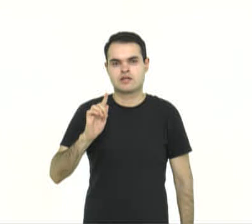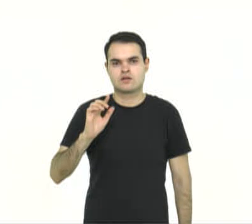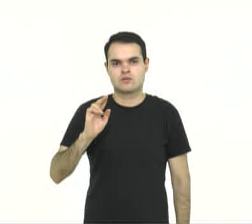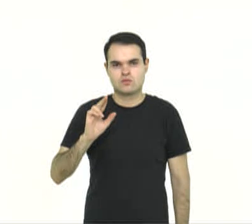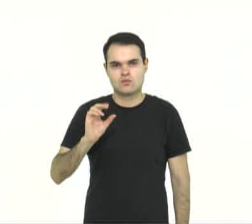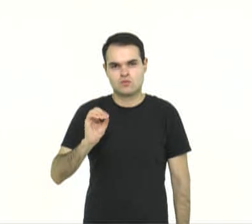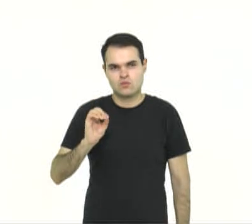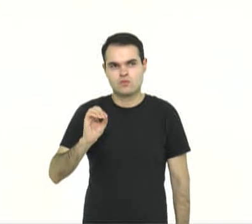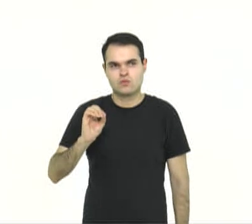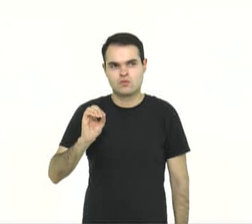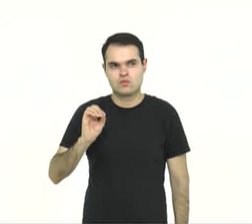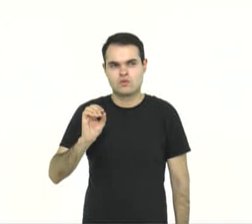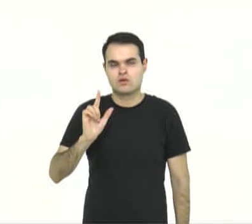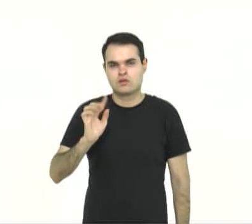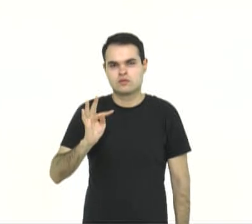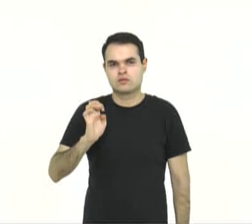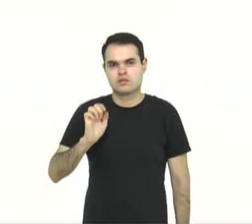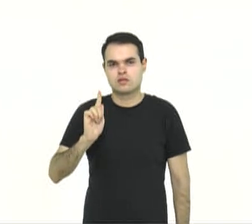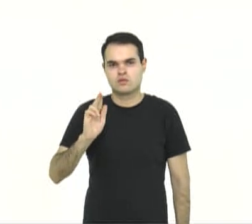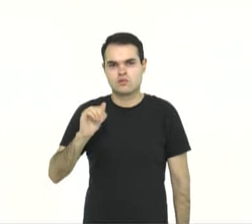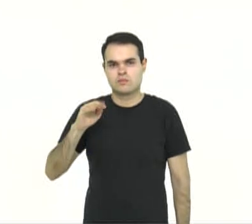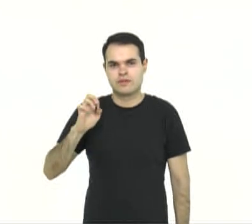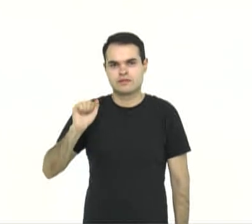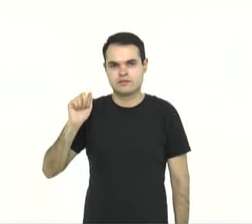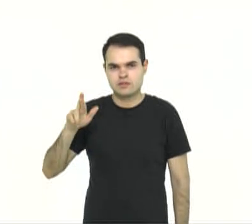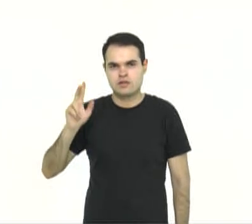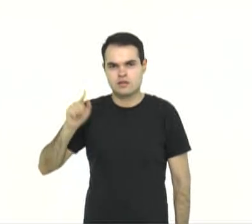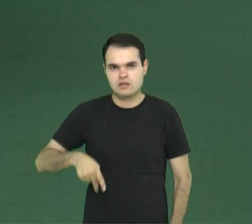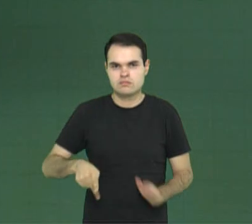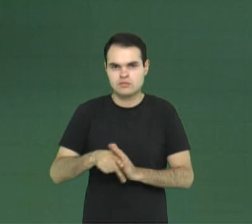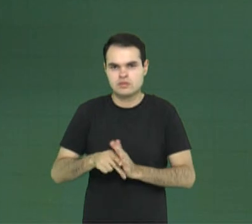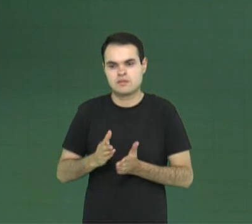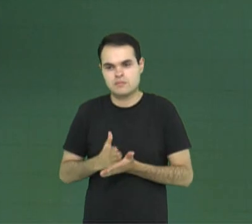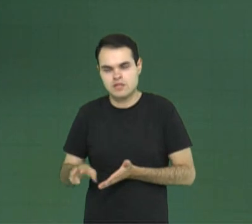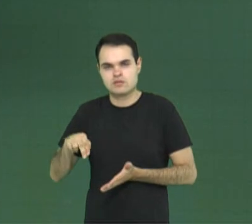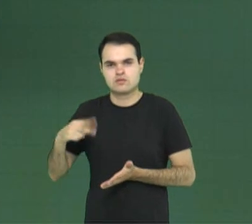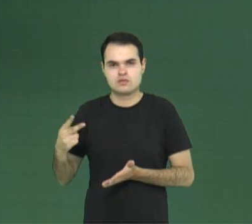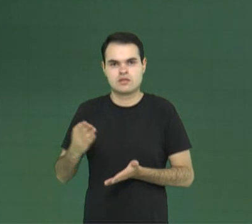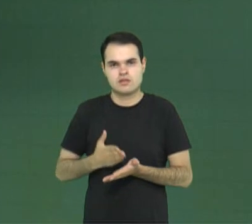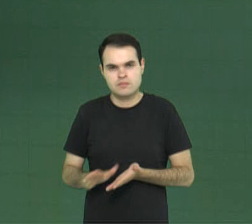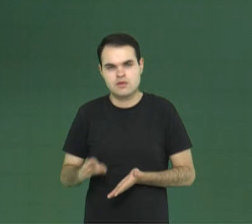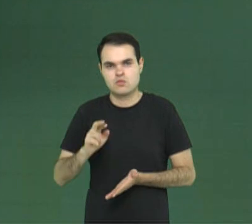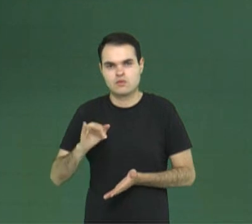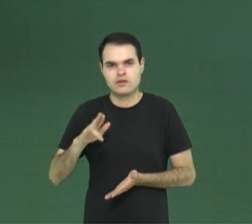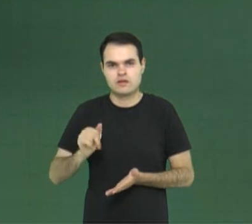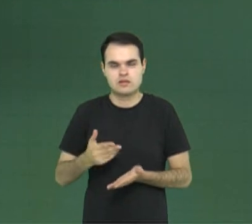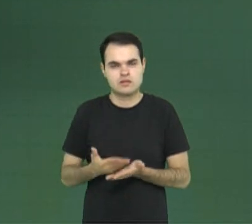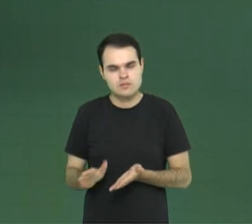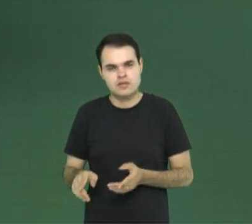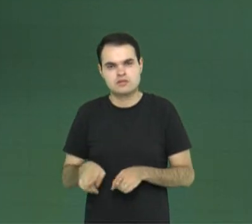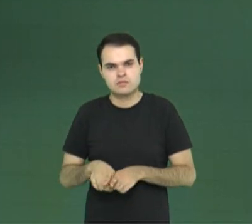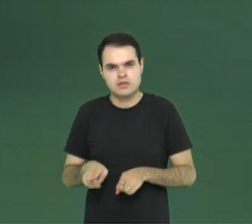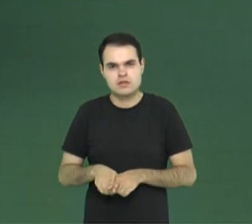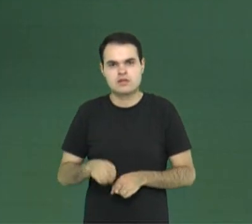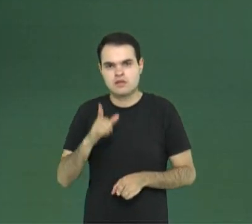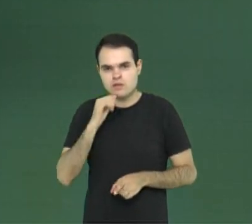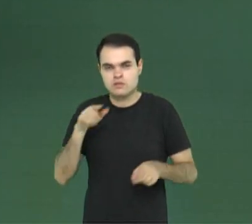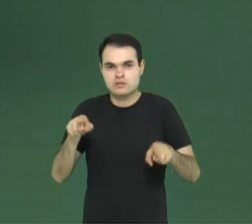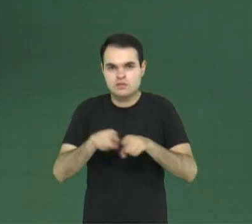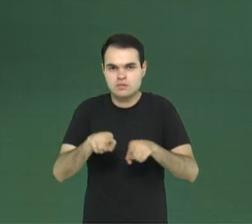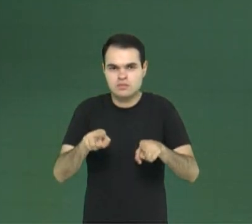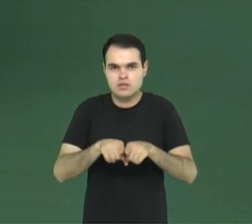nossa pele que vai liberar nitrogênio, ureia e água também. E eu trouxe aqui uma questão da Universidade Federal